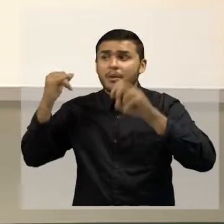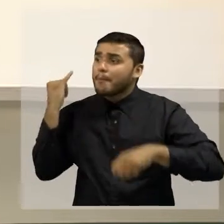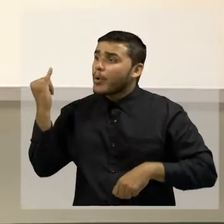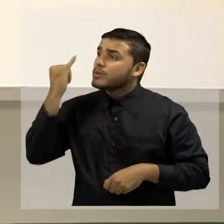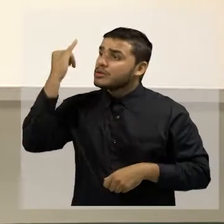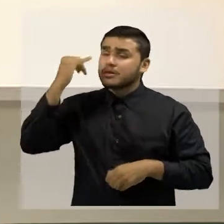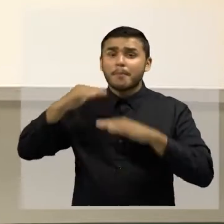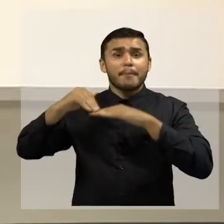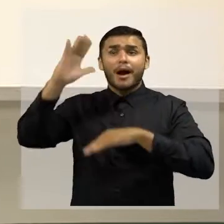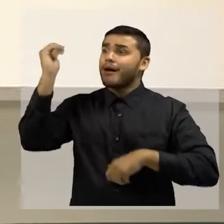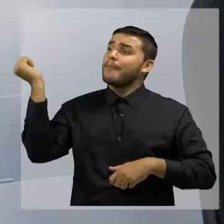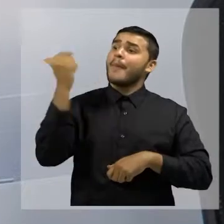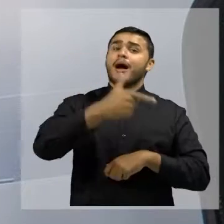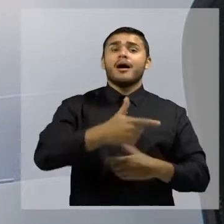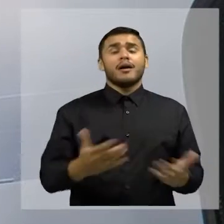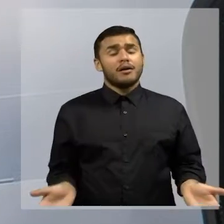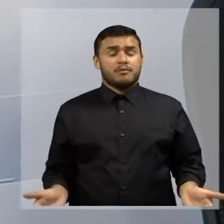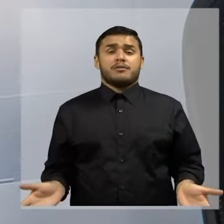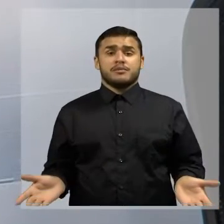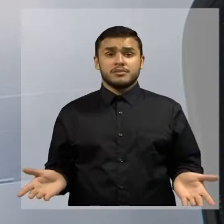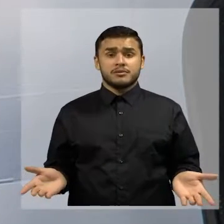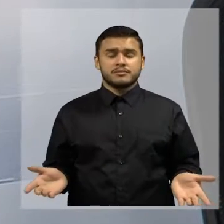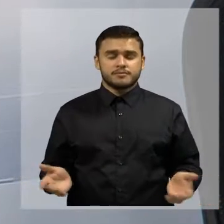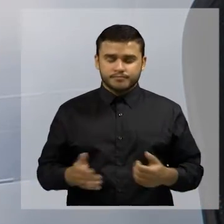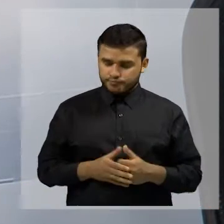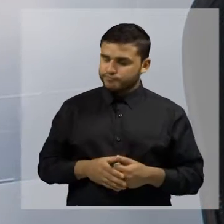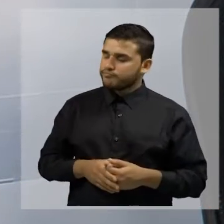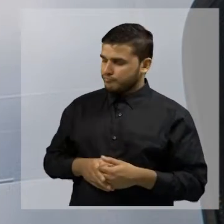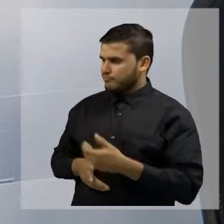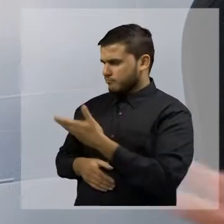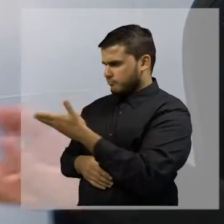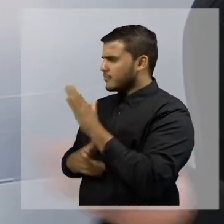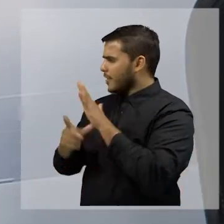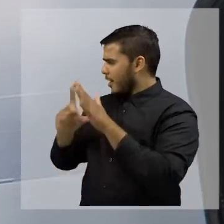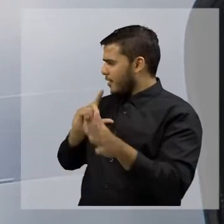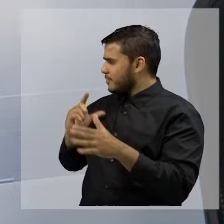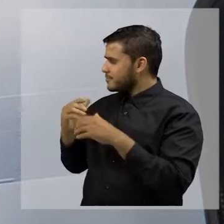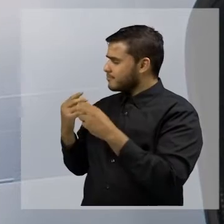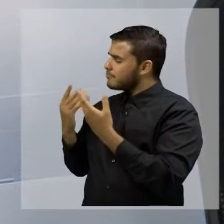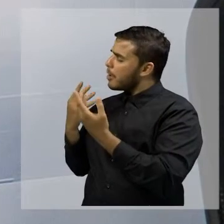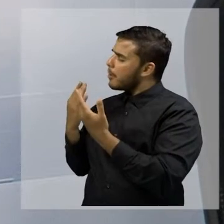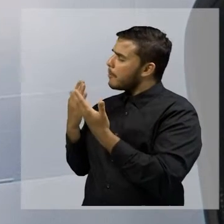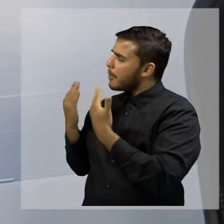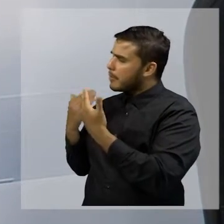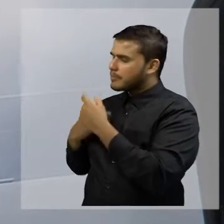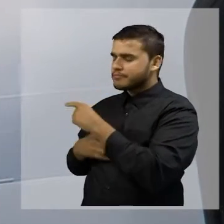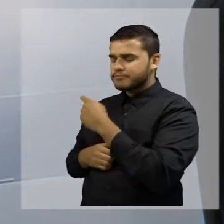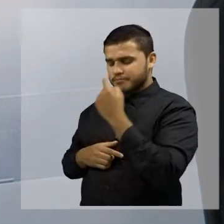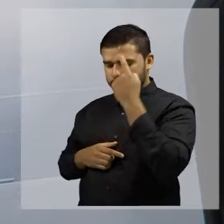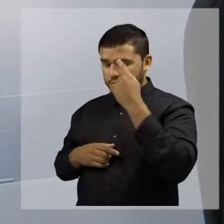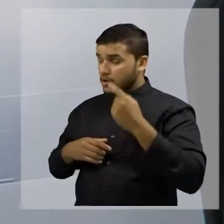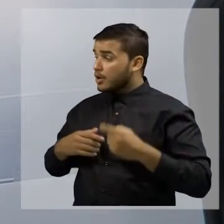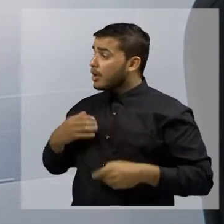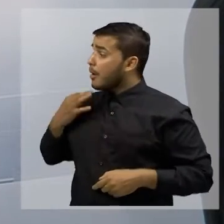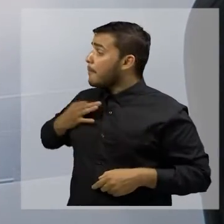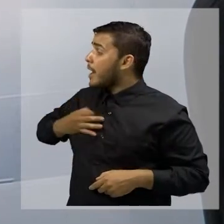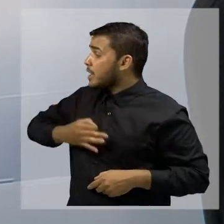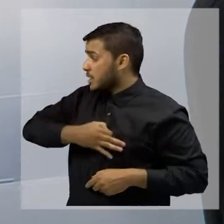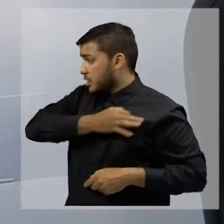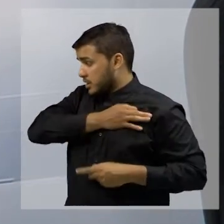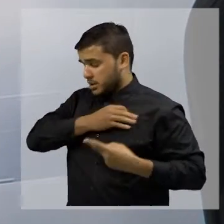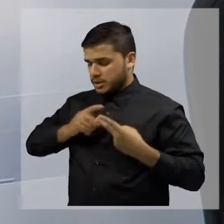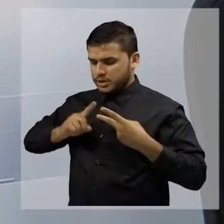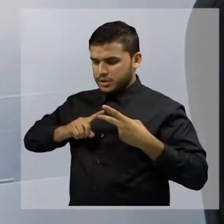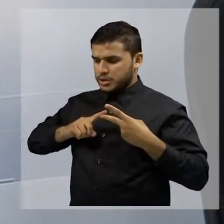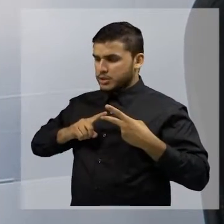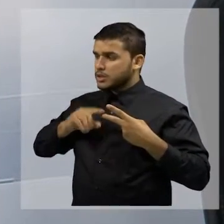importantes. Antes da gravação desse programa, eu e você estávamos conversando. Por que Marina Silva e Ciro Gomes não